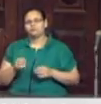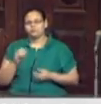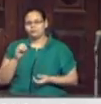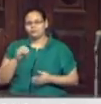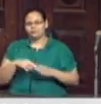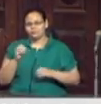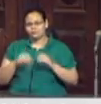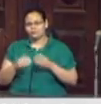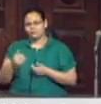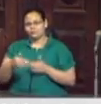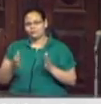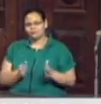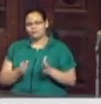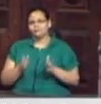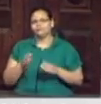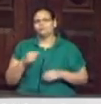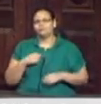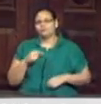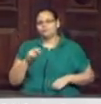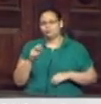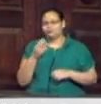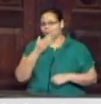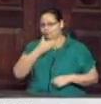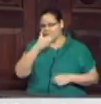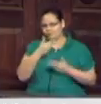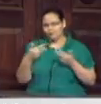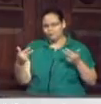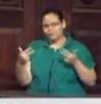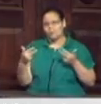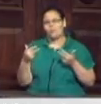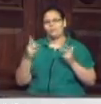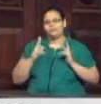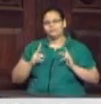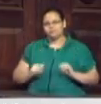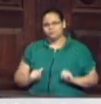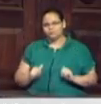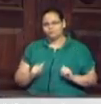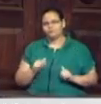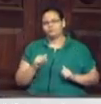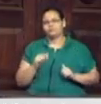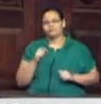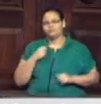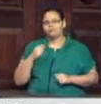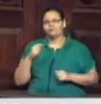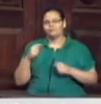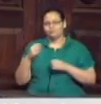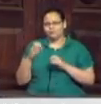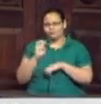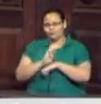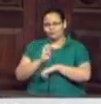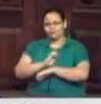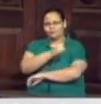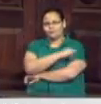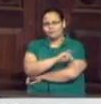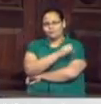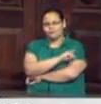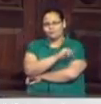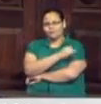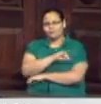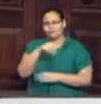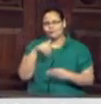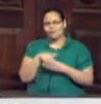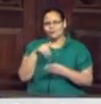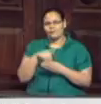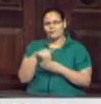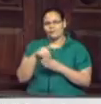comercialização de frutas, verduras e legumes com a devida higienização nas centrais de abastecimento do Estado do Rio de Janeiro. Em